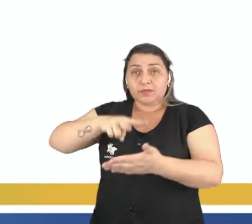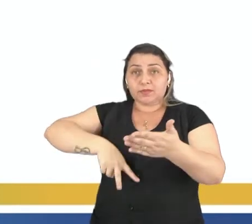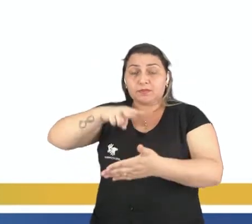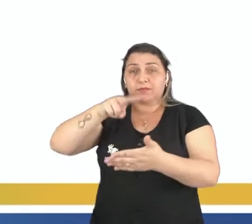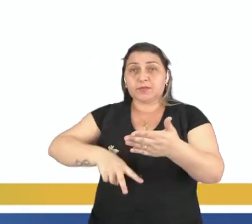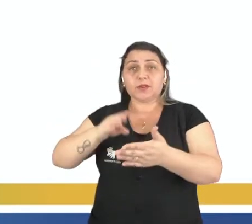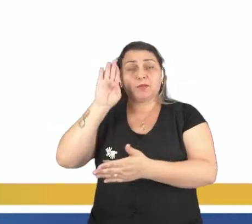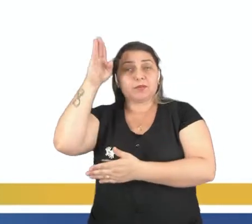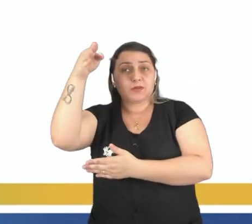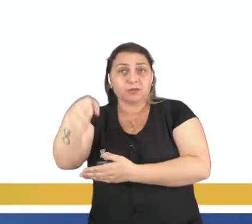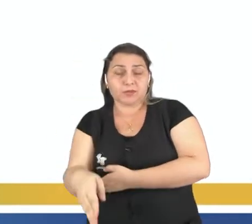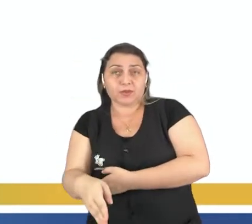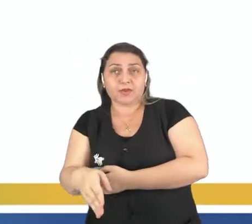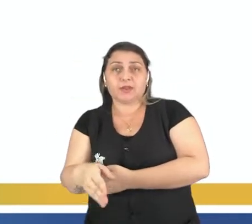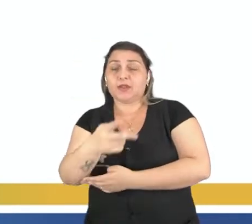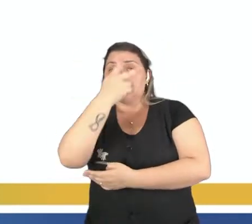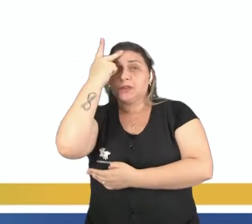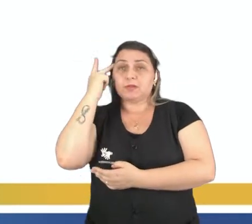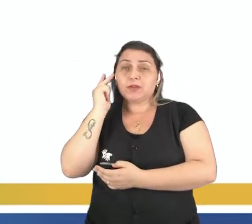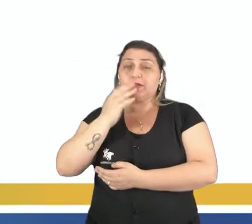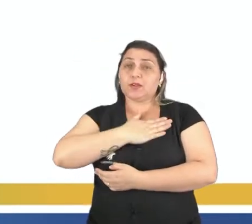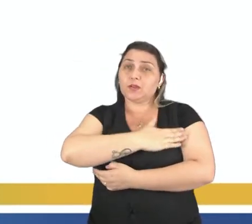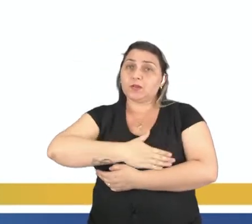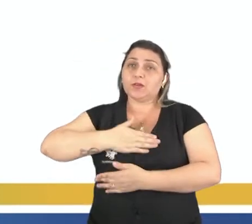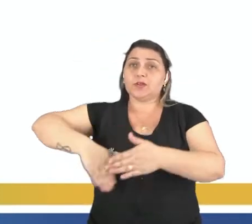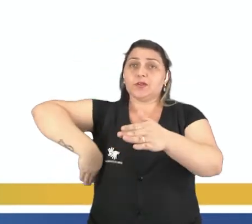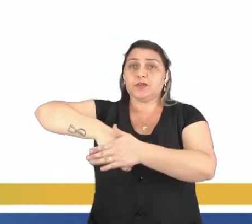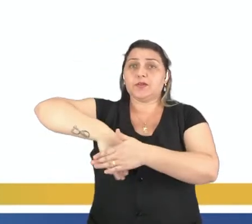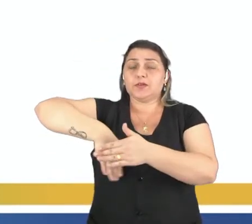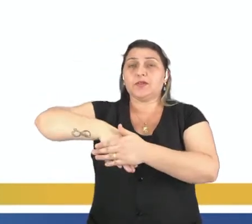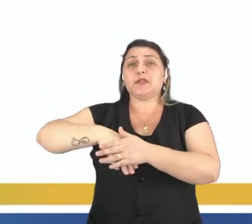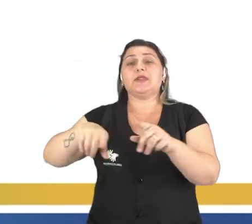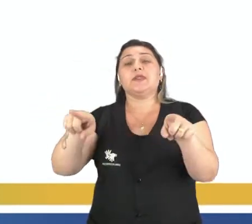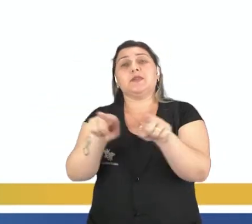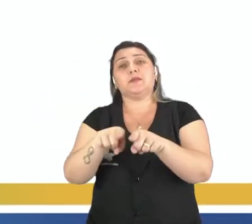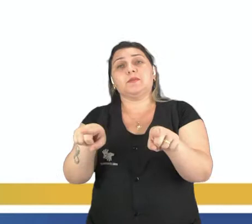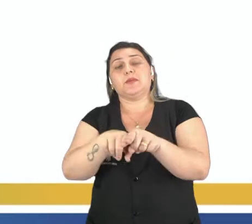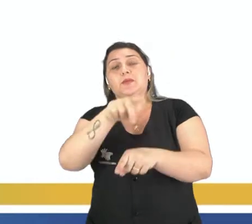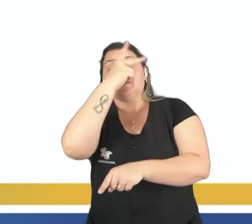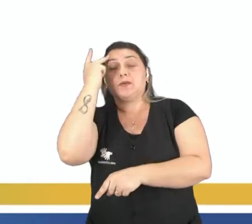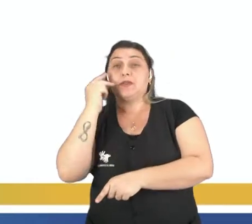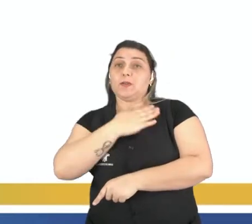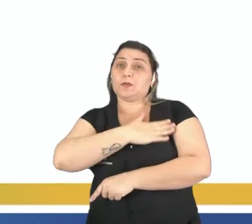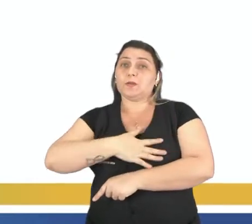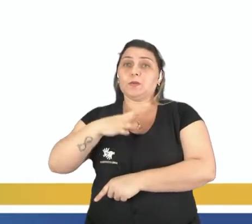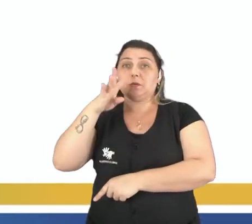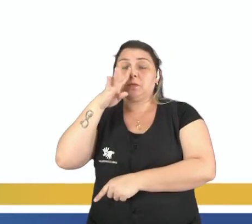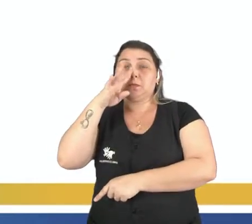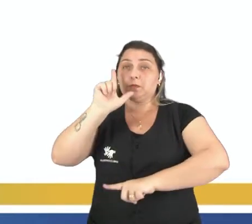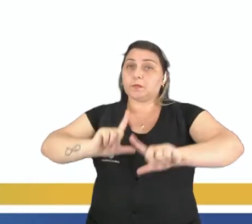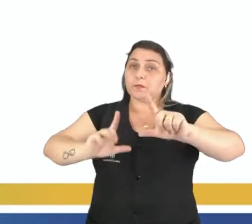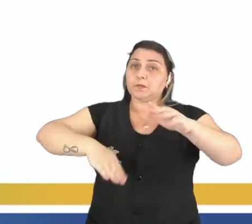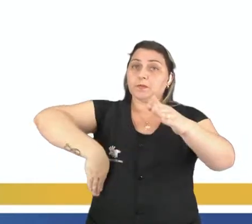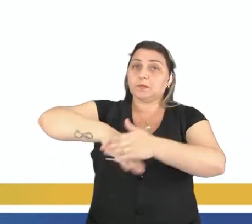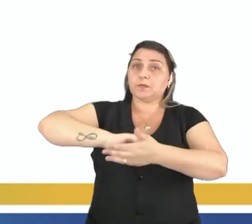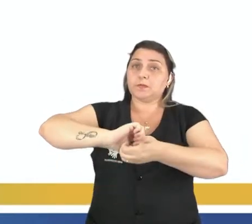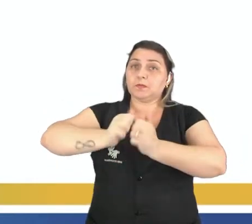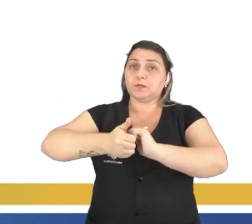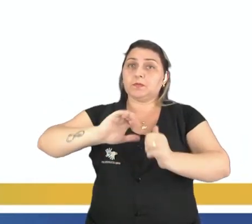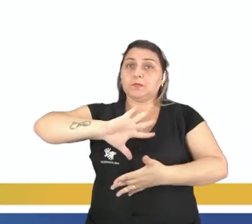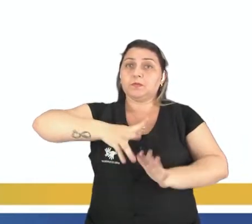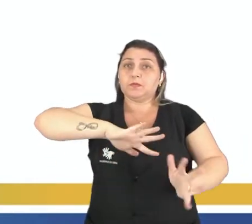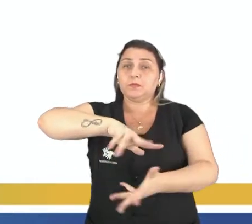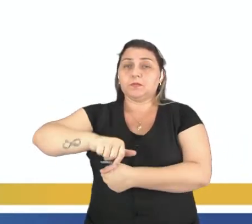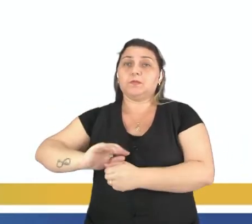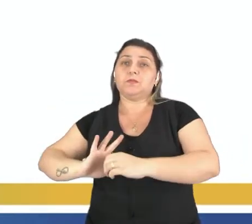reportagem são principalmente os torcedores de futebol, além de pessoas que se interessam pelos assuntos relacionados à pandemia